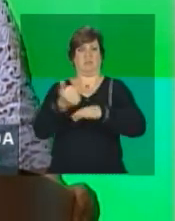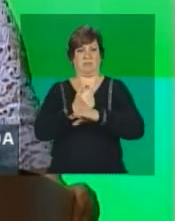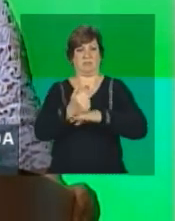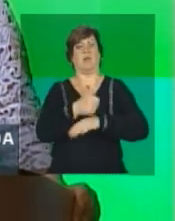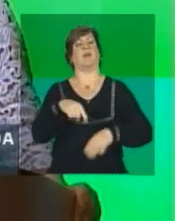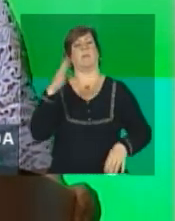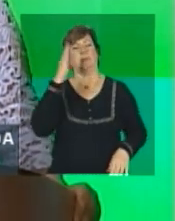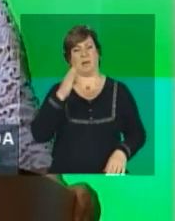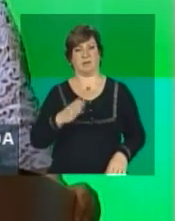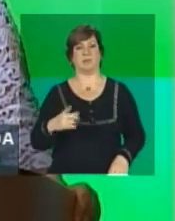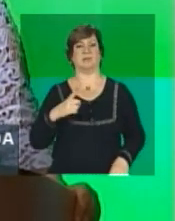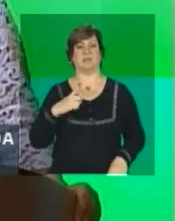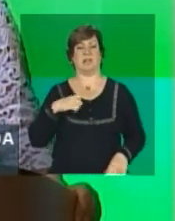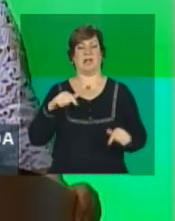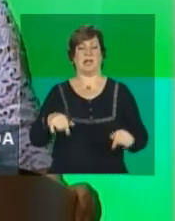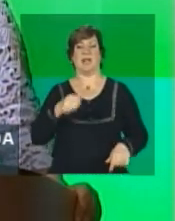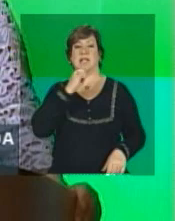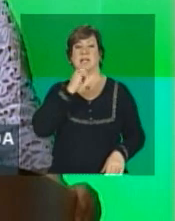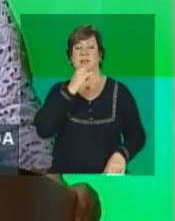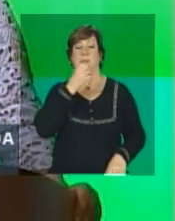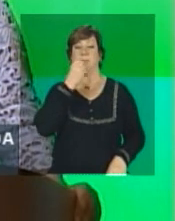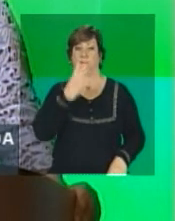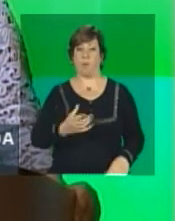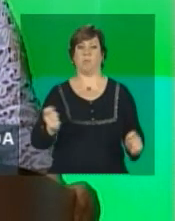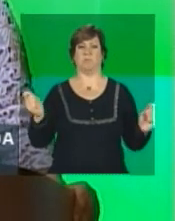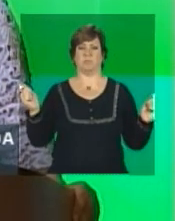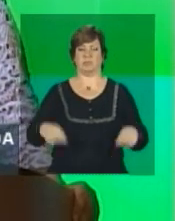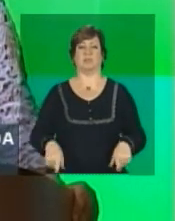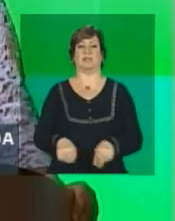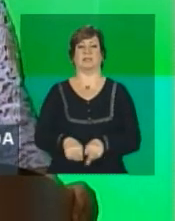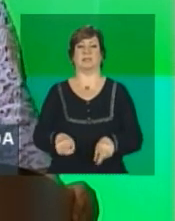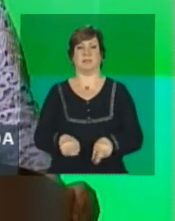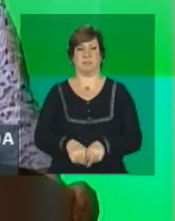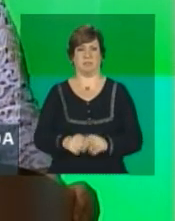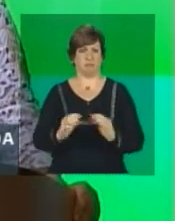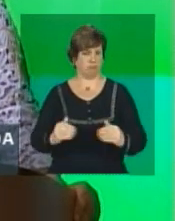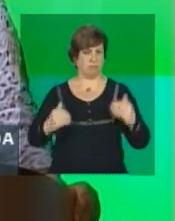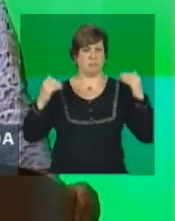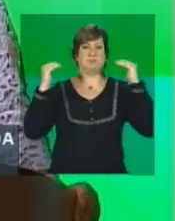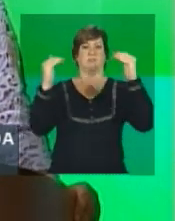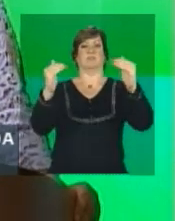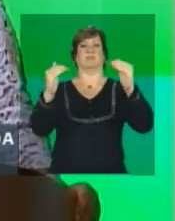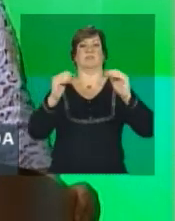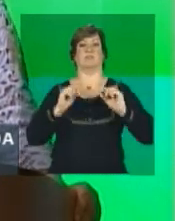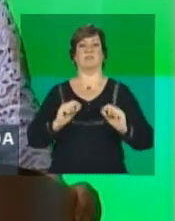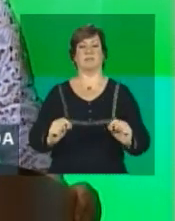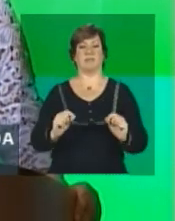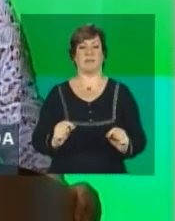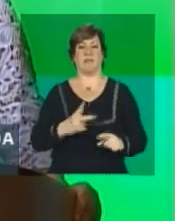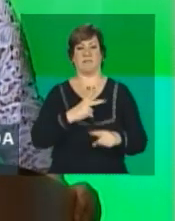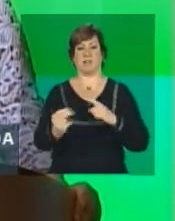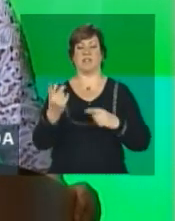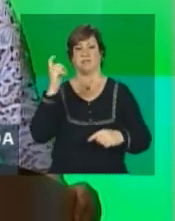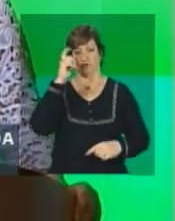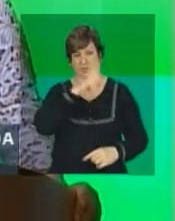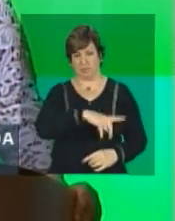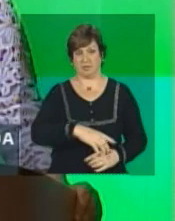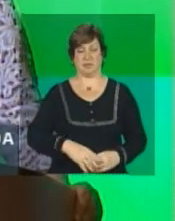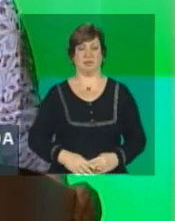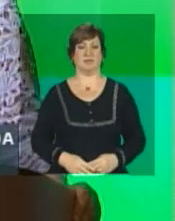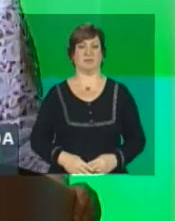o Brasil tem aqui um bom exemplo da sua capacidade de se superar e de vencer